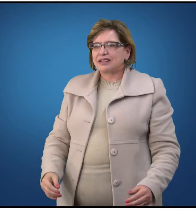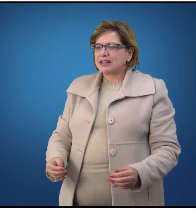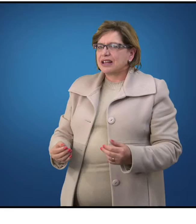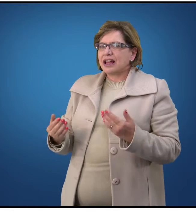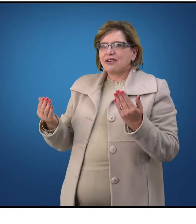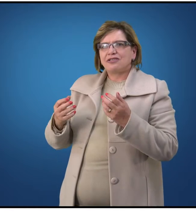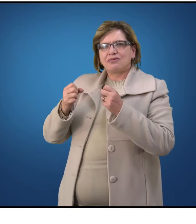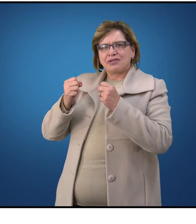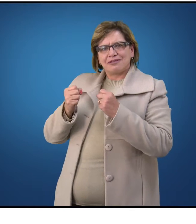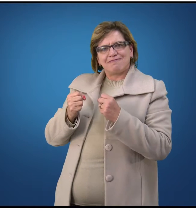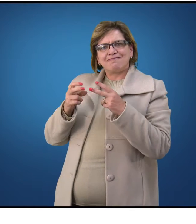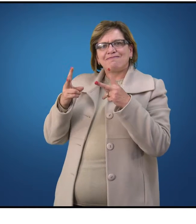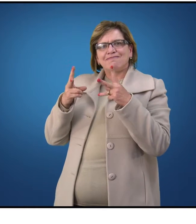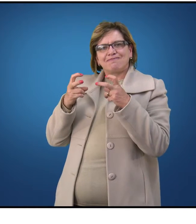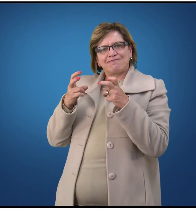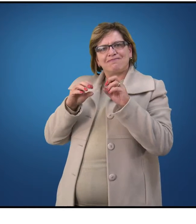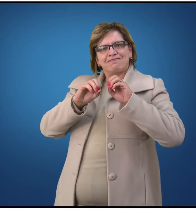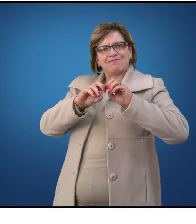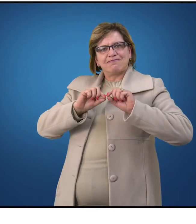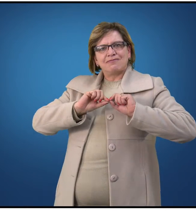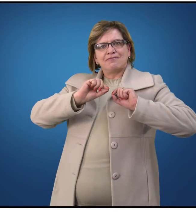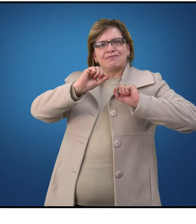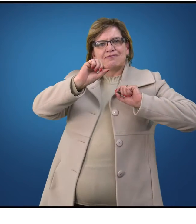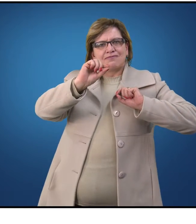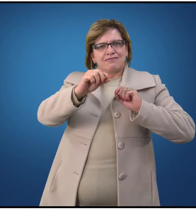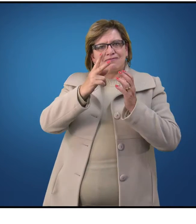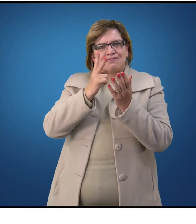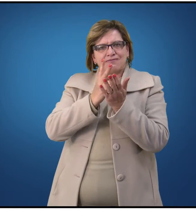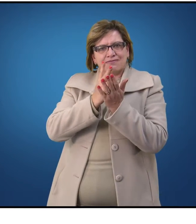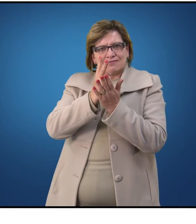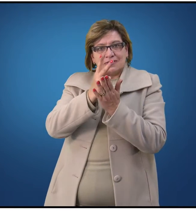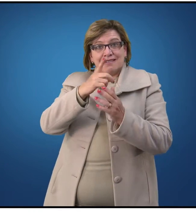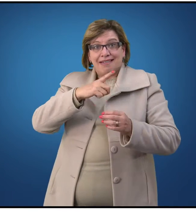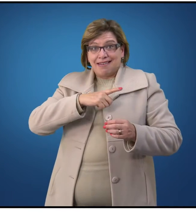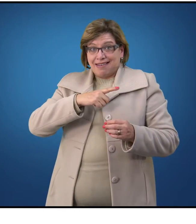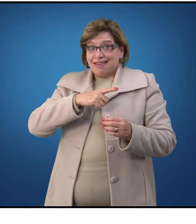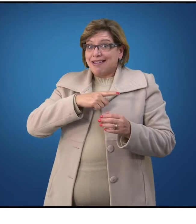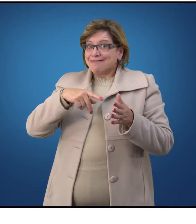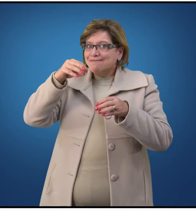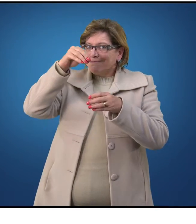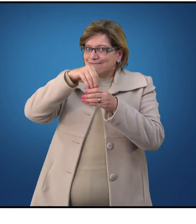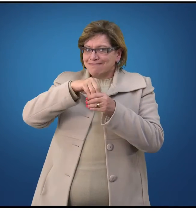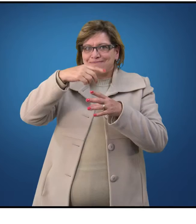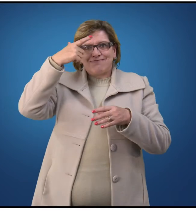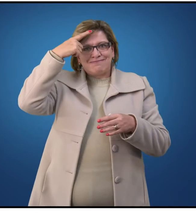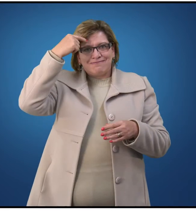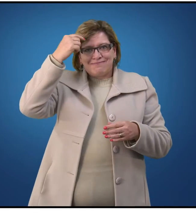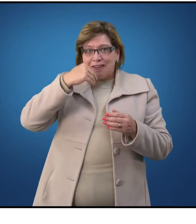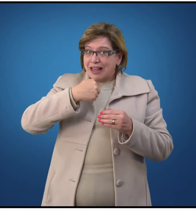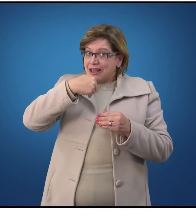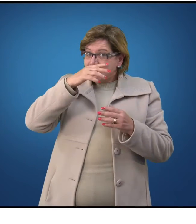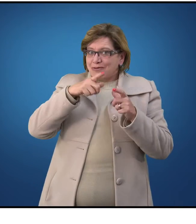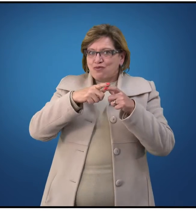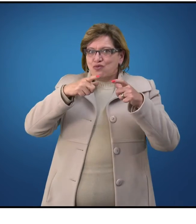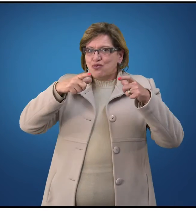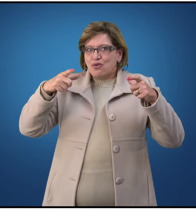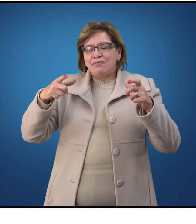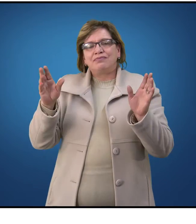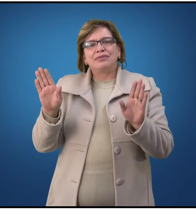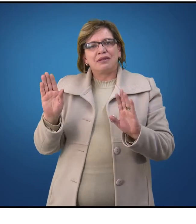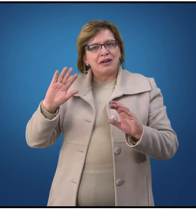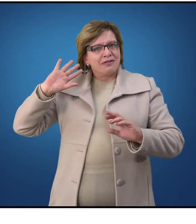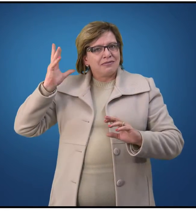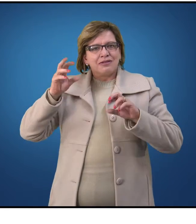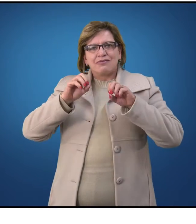Assim, podemos perceber que a educação à distância está cada vez mais presente no cenário educacional e proporcionando a todos uma educação